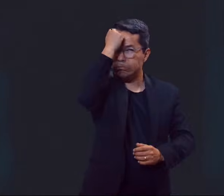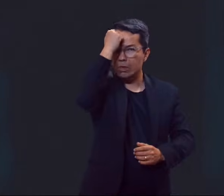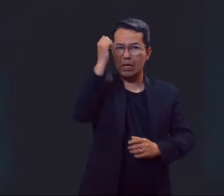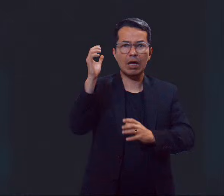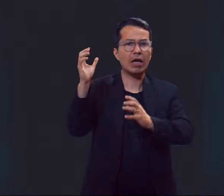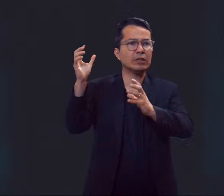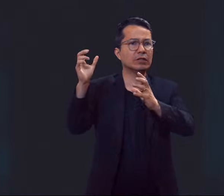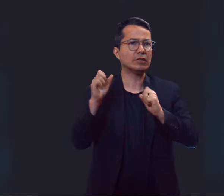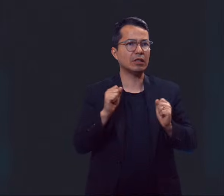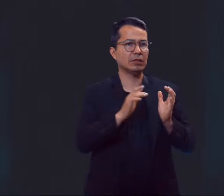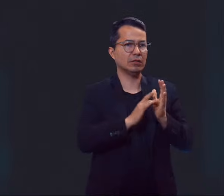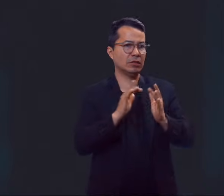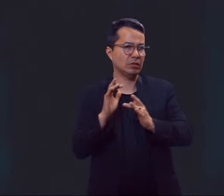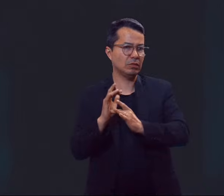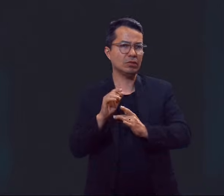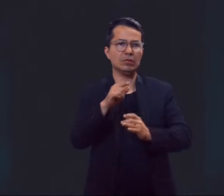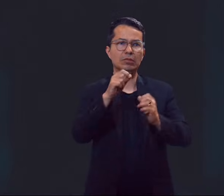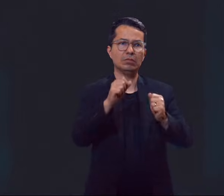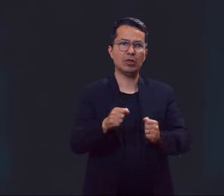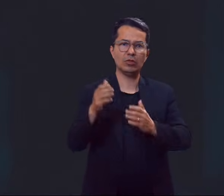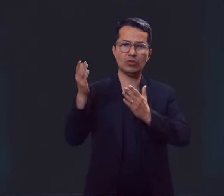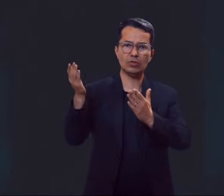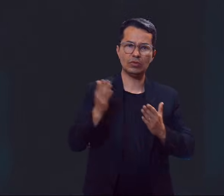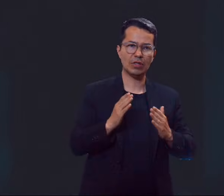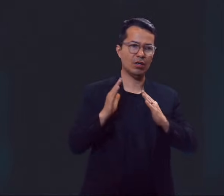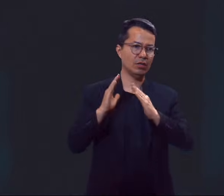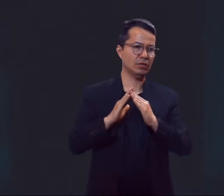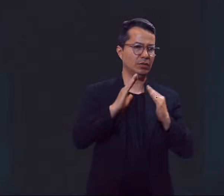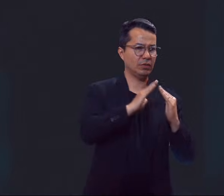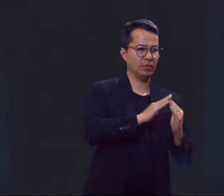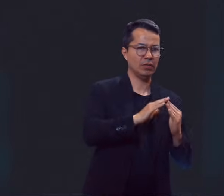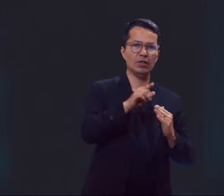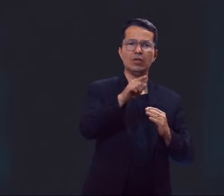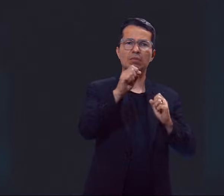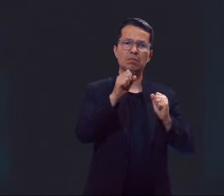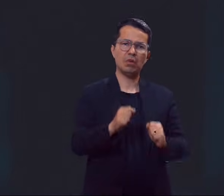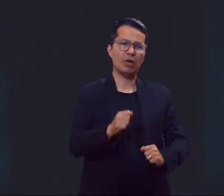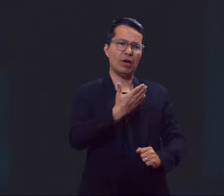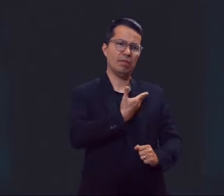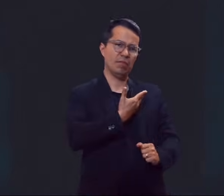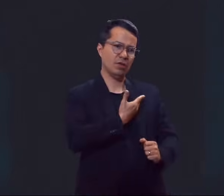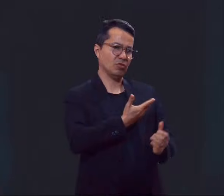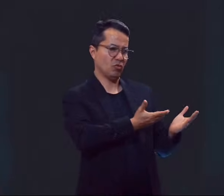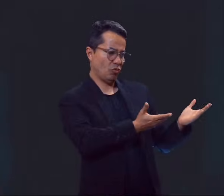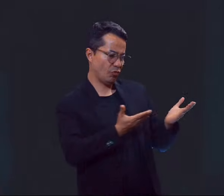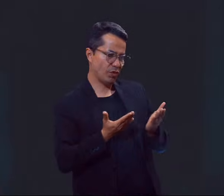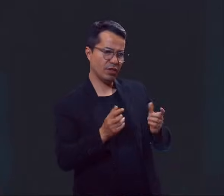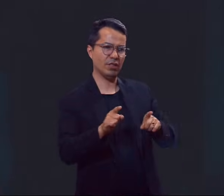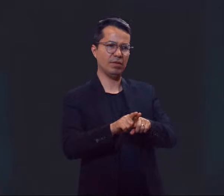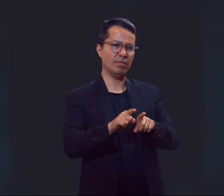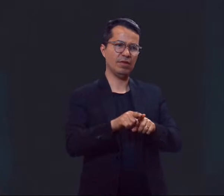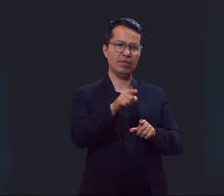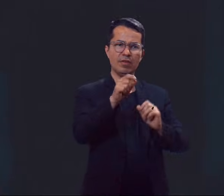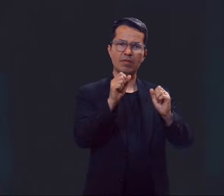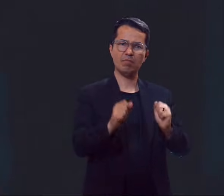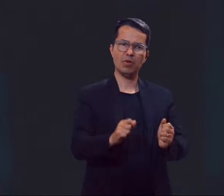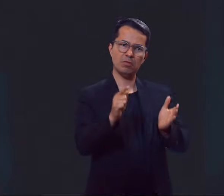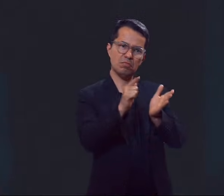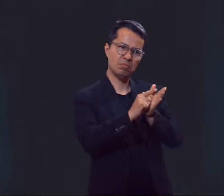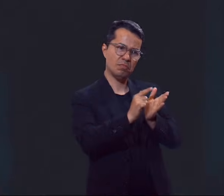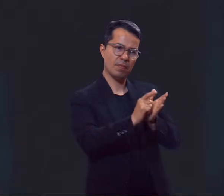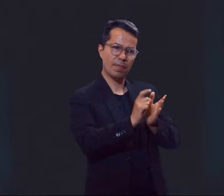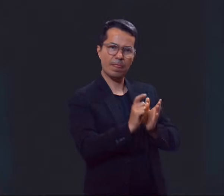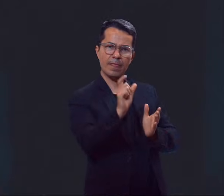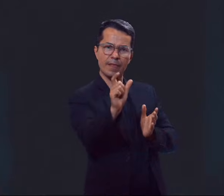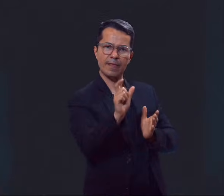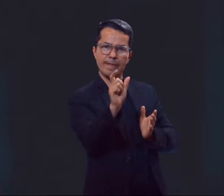desafiar, convida lá um vizinho, um amigo, dá de presente para ele, né, o ingresso desse espetáculo. E essa é uma maneira da